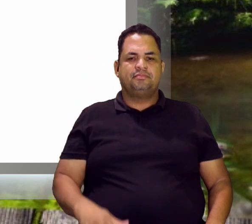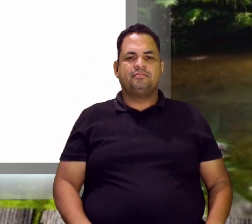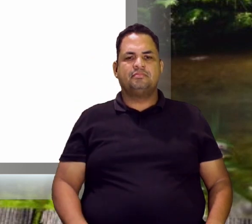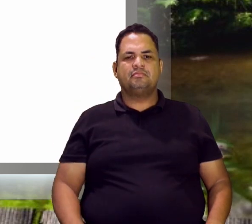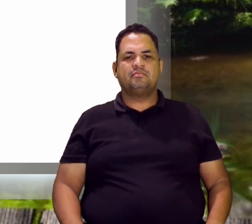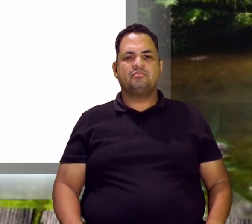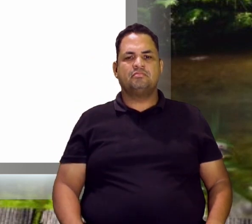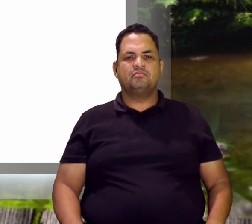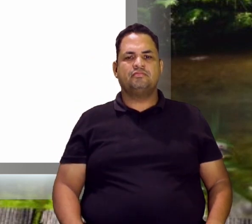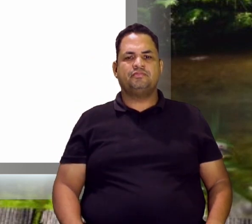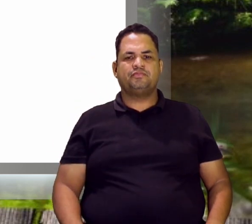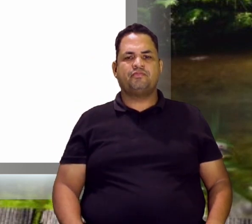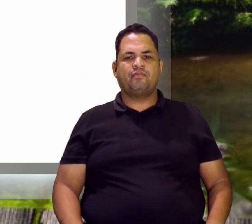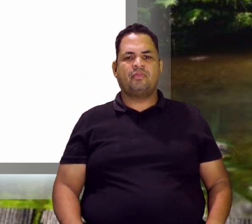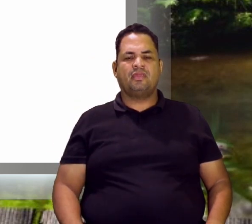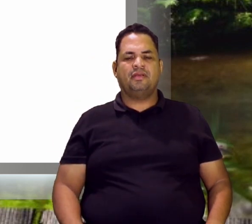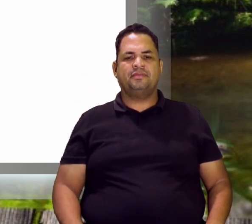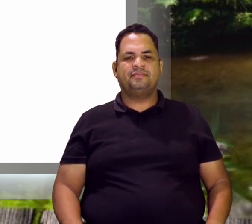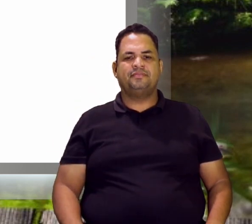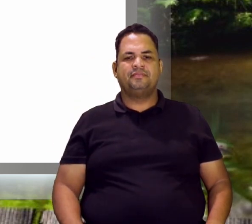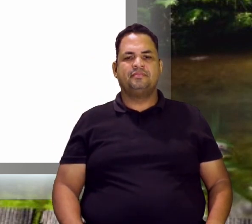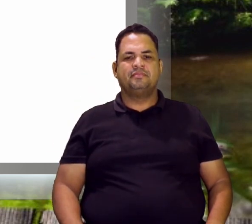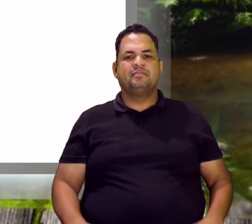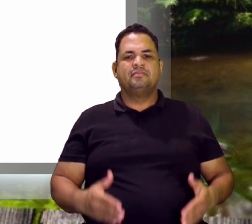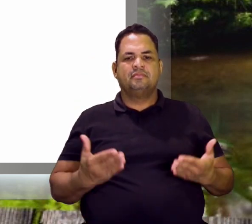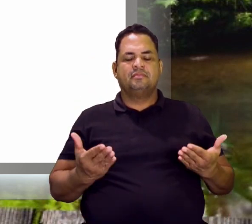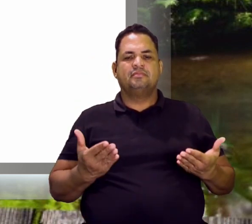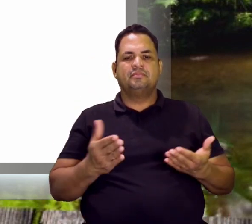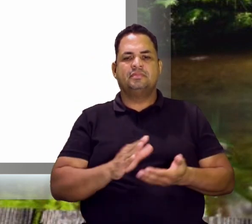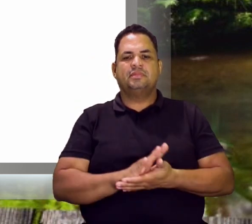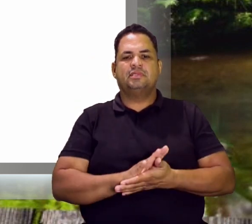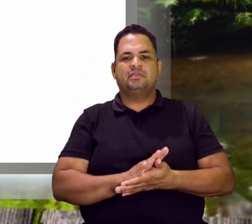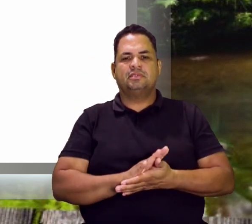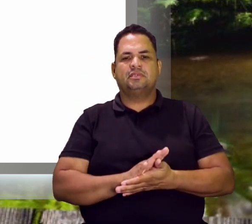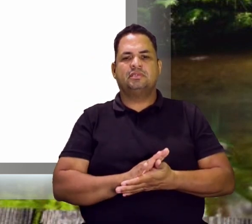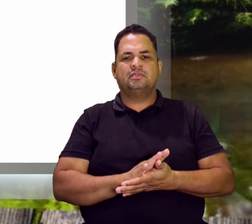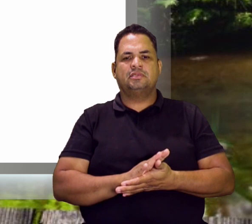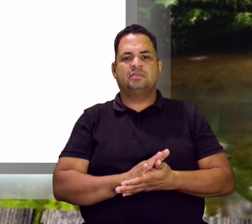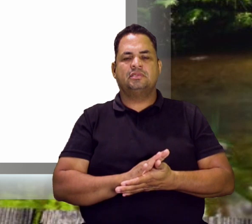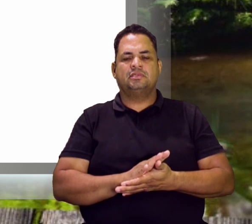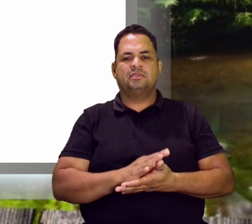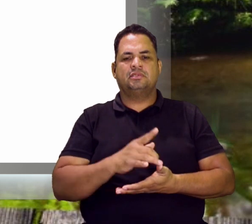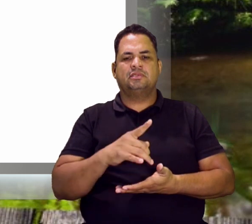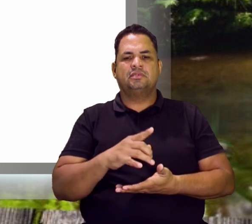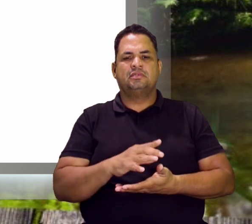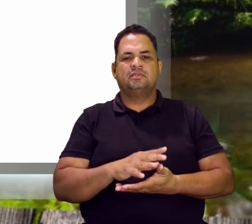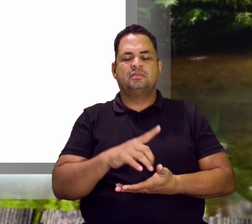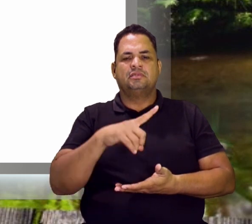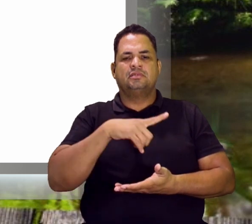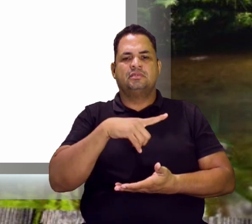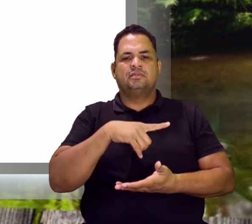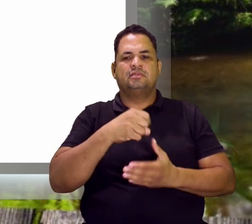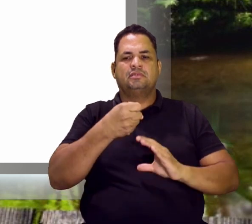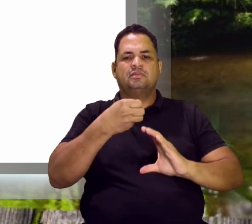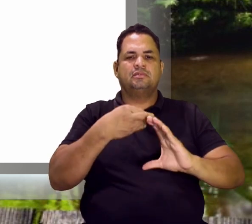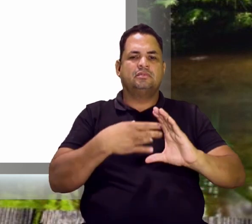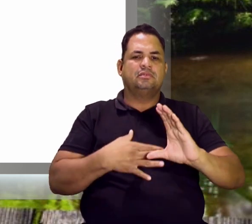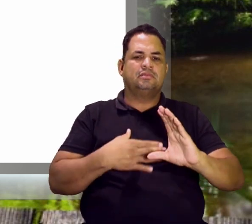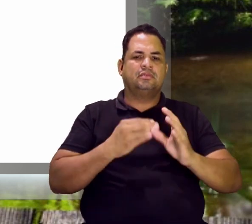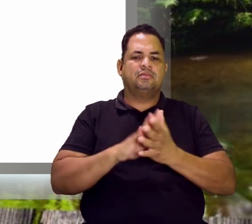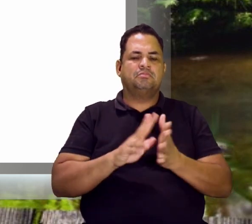aí, esses agentes infecciosos, eles têm características